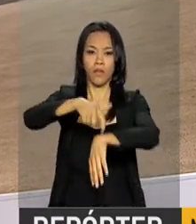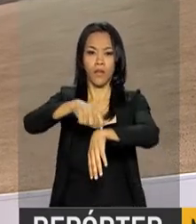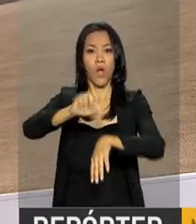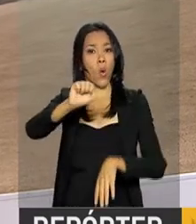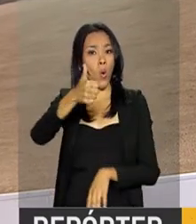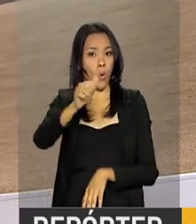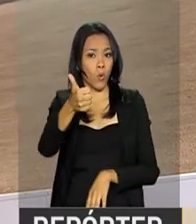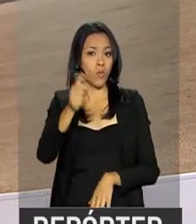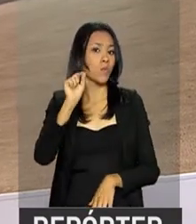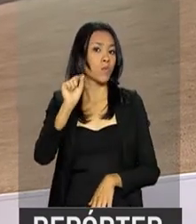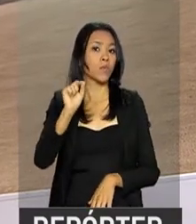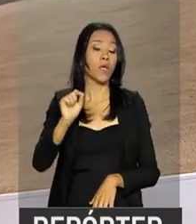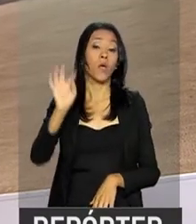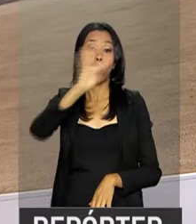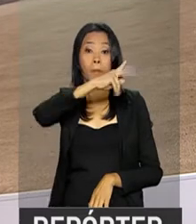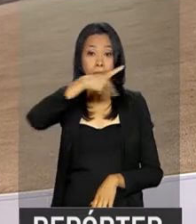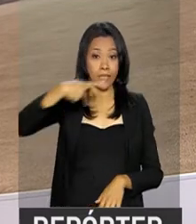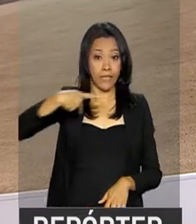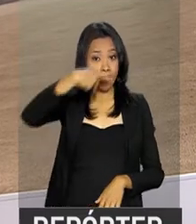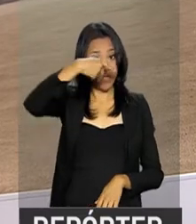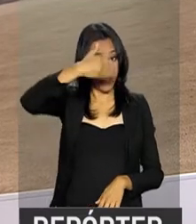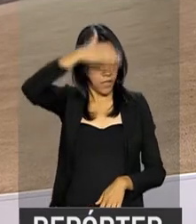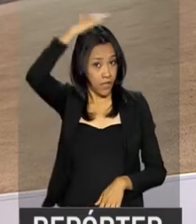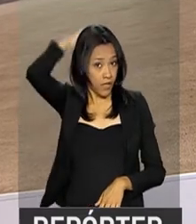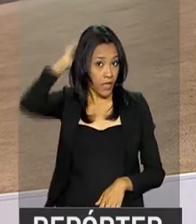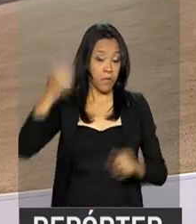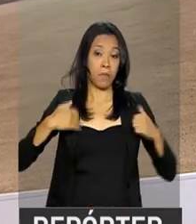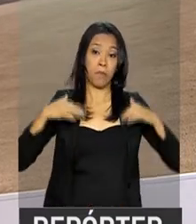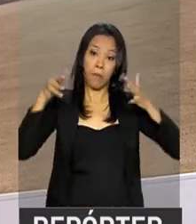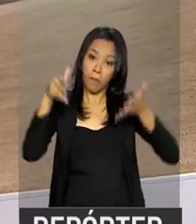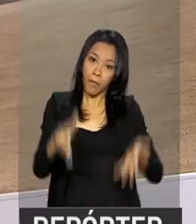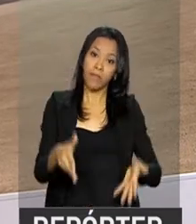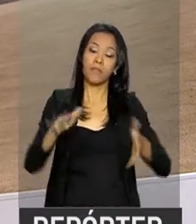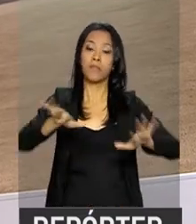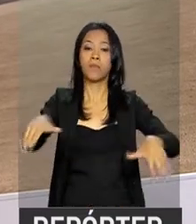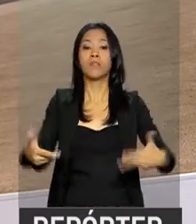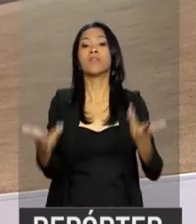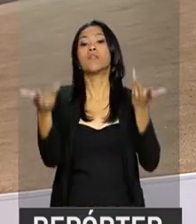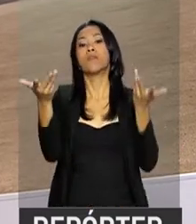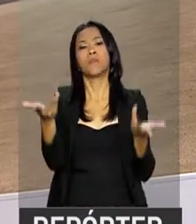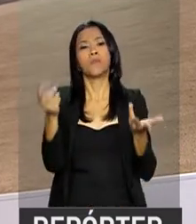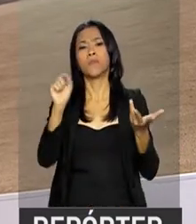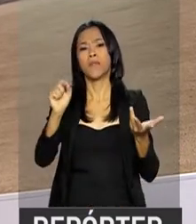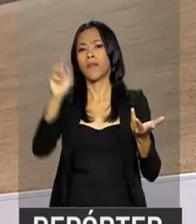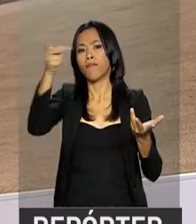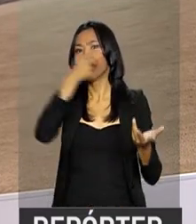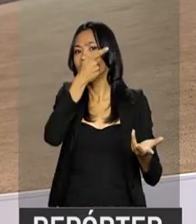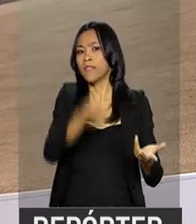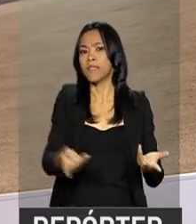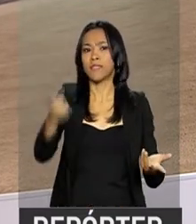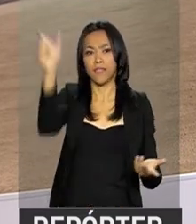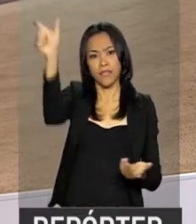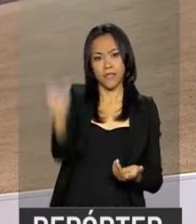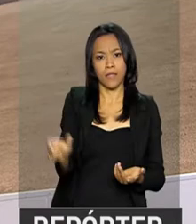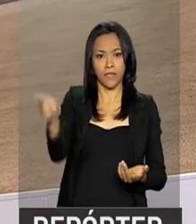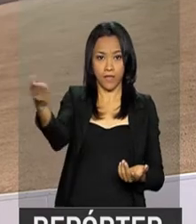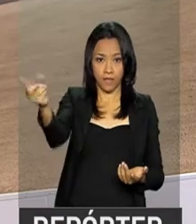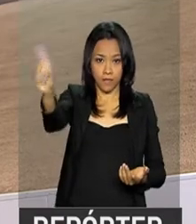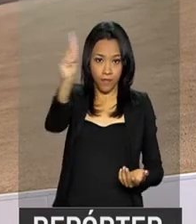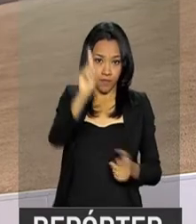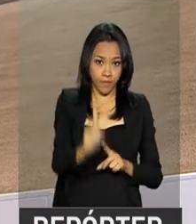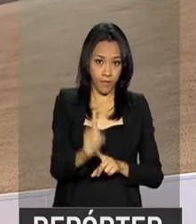horas o presidente michel temer participa de cerimônia oficial da visita do presidente da bolívia